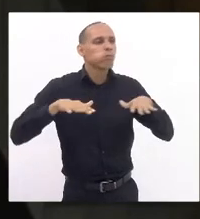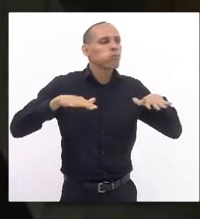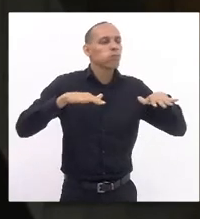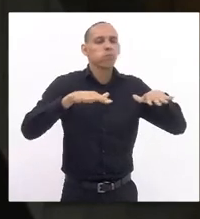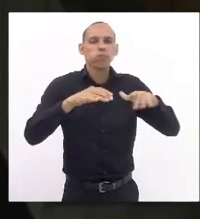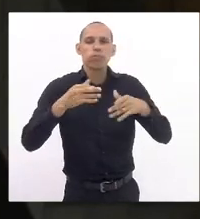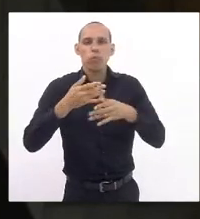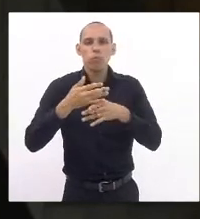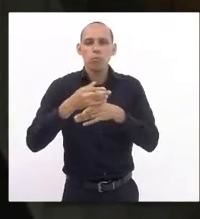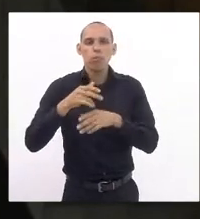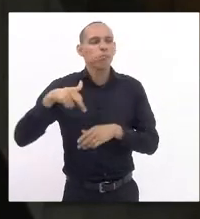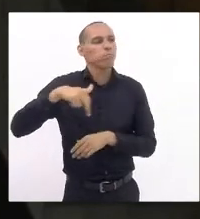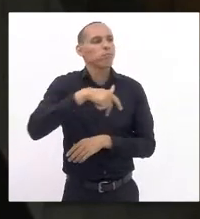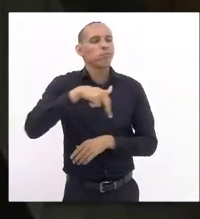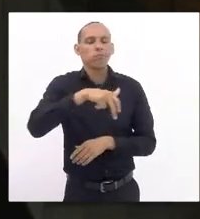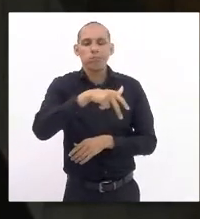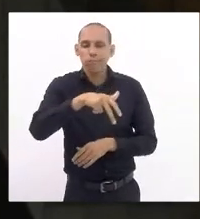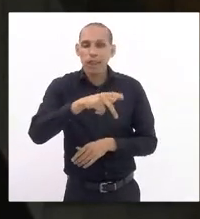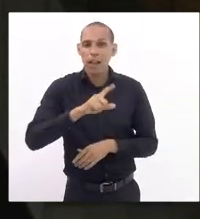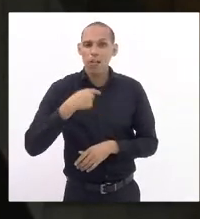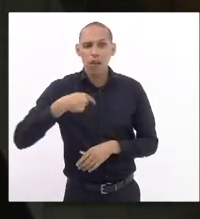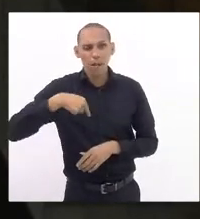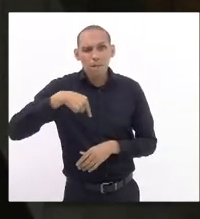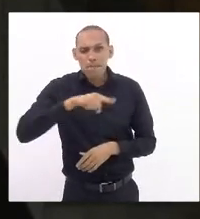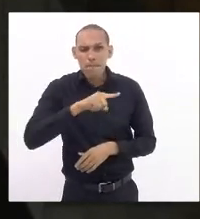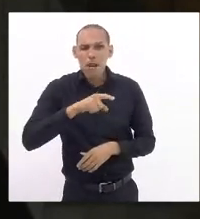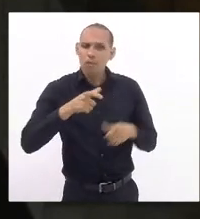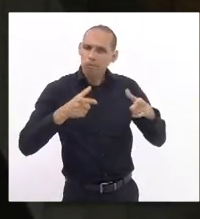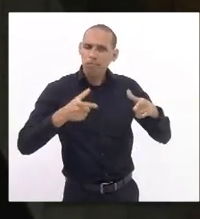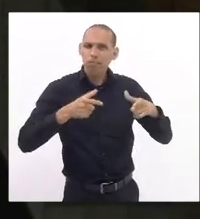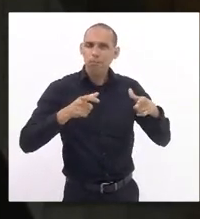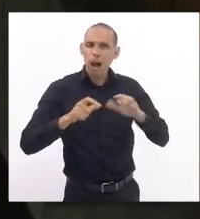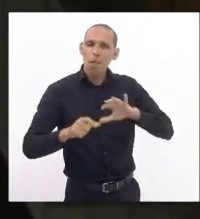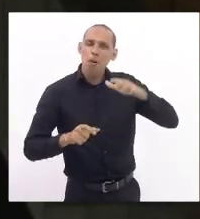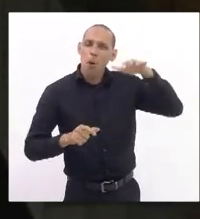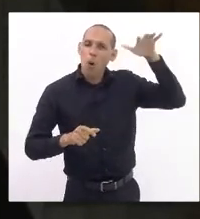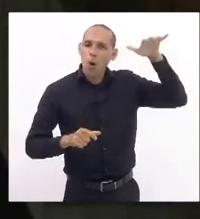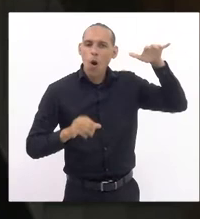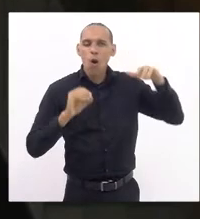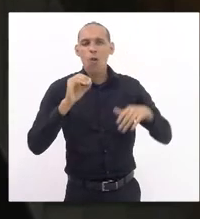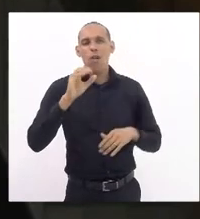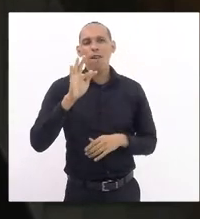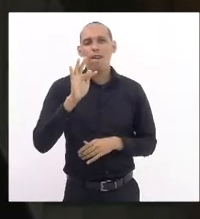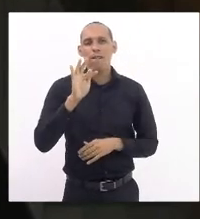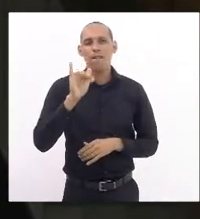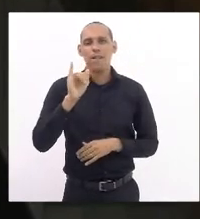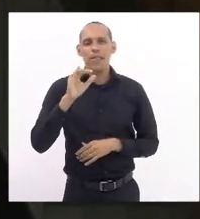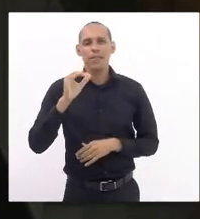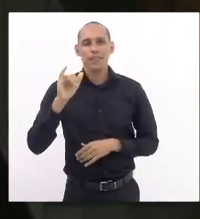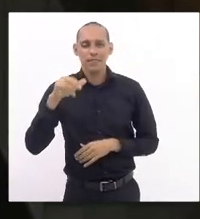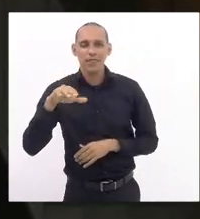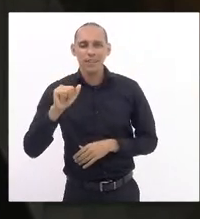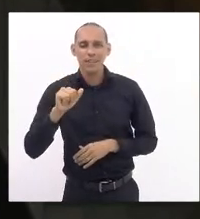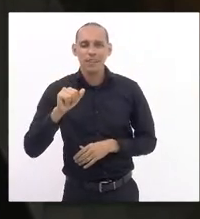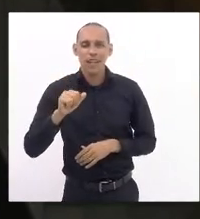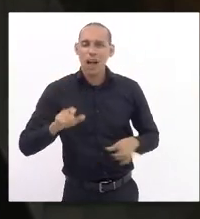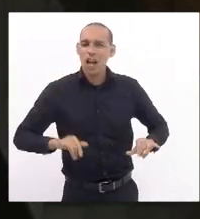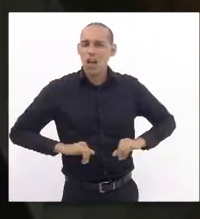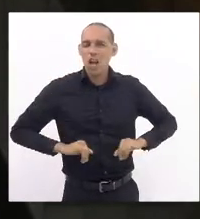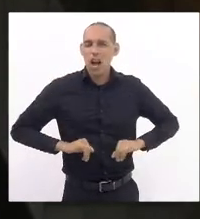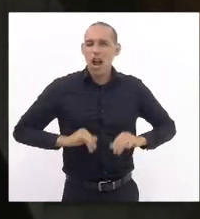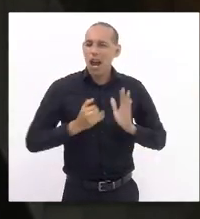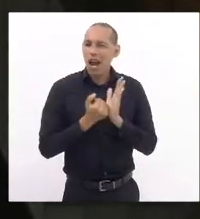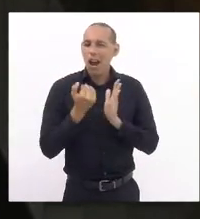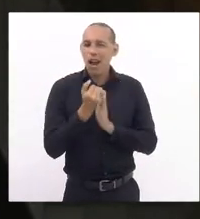Nós estivemos no Morro da Oficina, local talvez o mais sensível, afetado